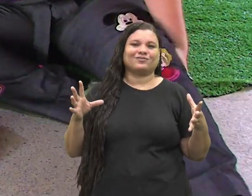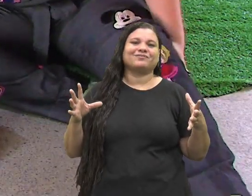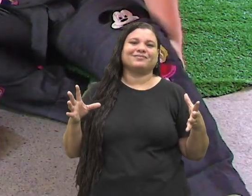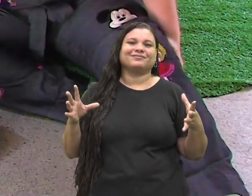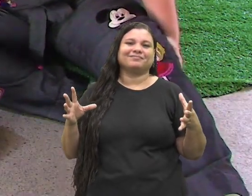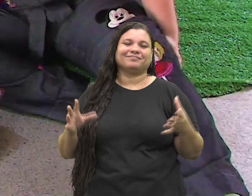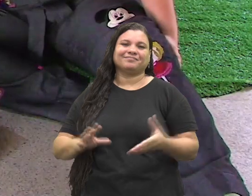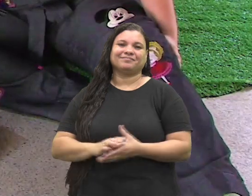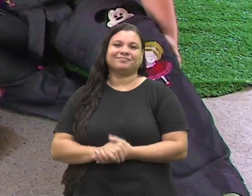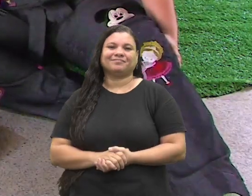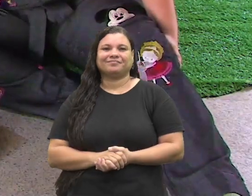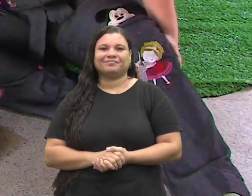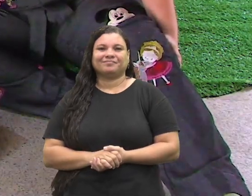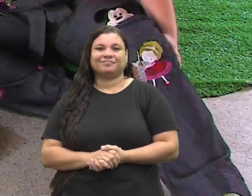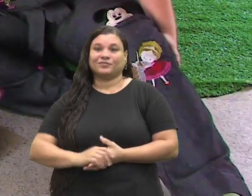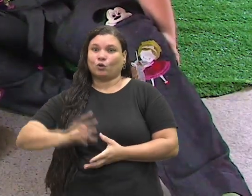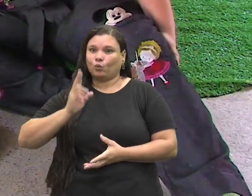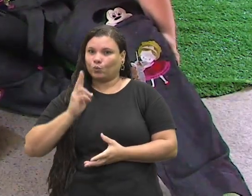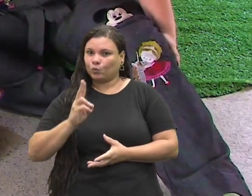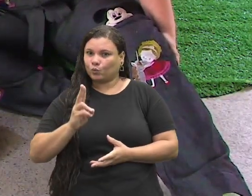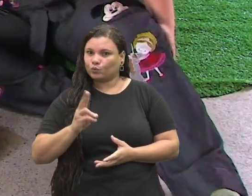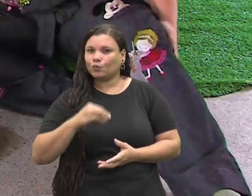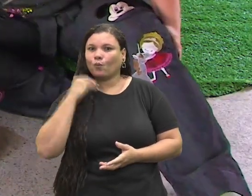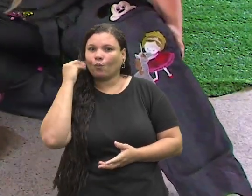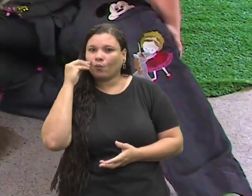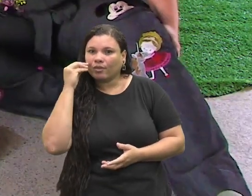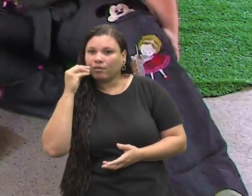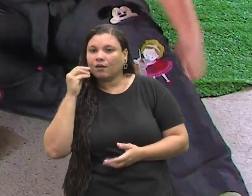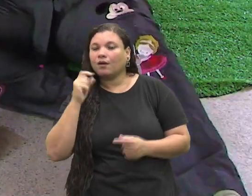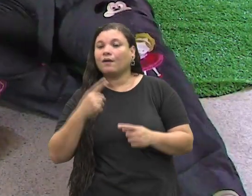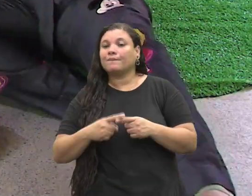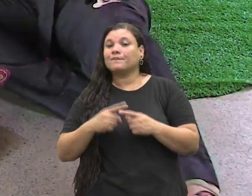Gilberto. Vamos tentar? Vamos, vamos, Gilberto. Ai, mas não.